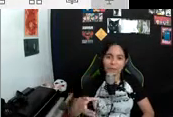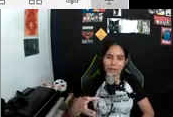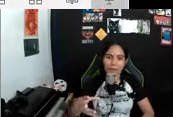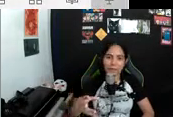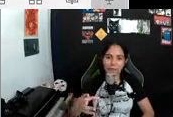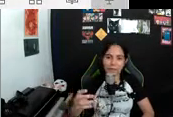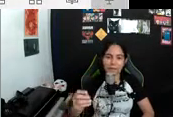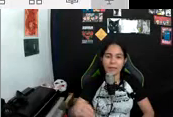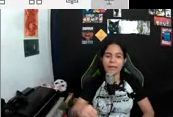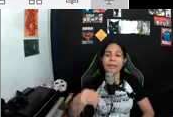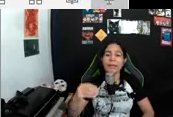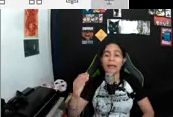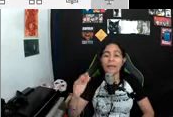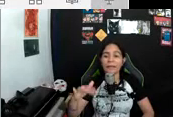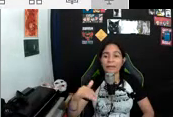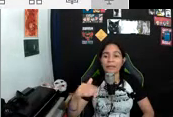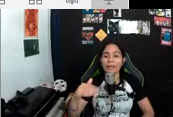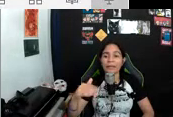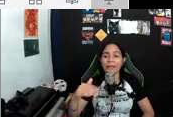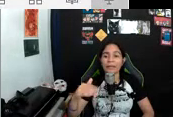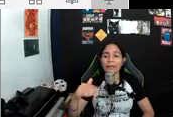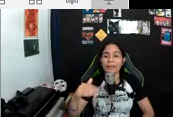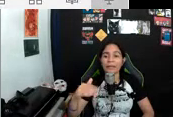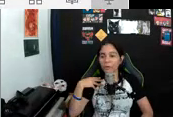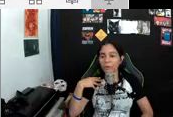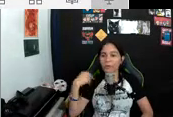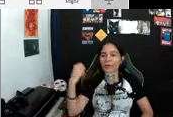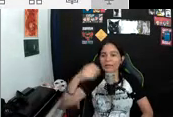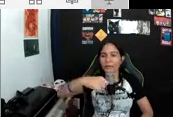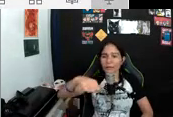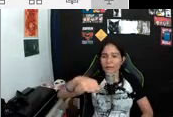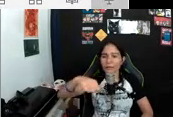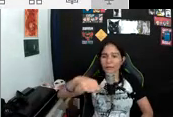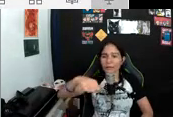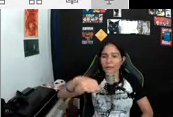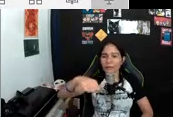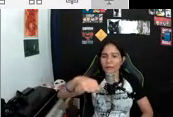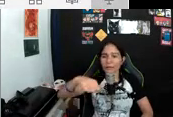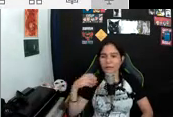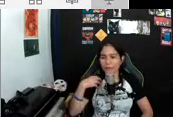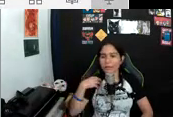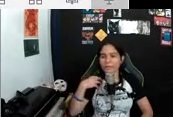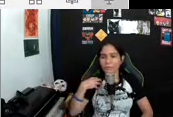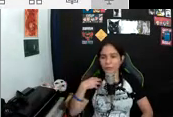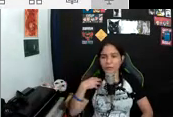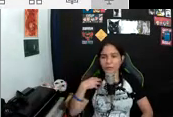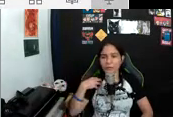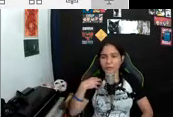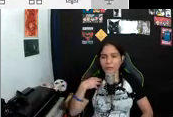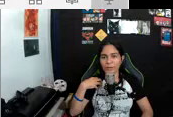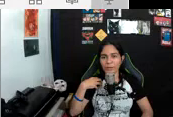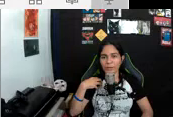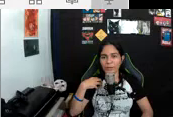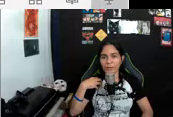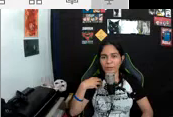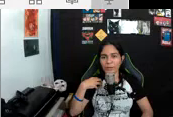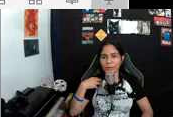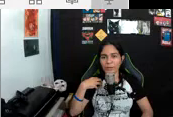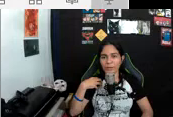fazer a conferência, né? Aí, no caso, eu como médica, eu assinei, então minha assinatura não